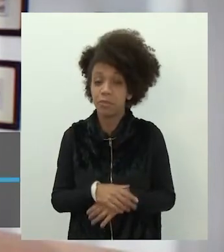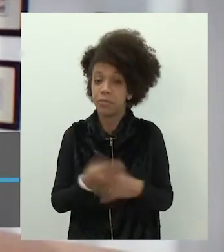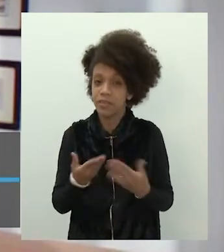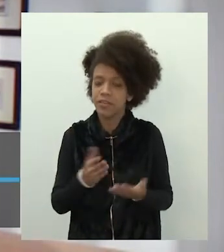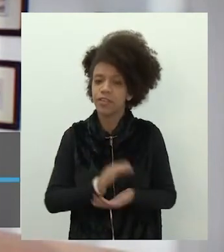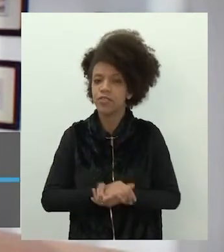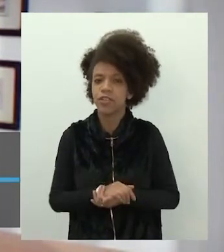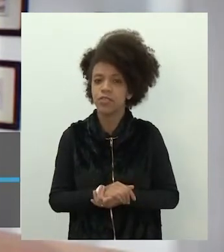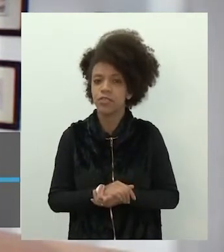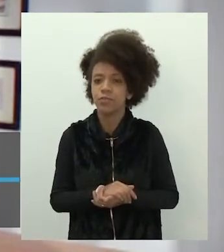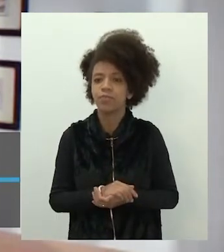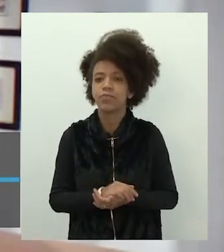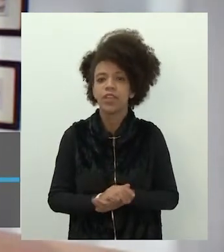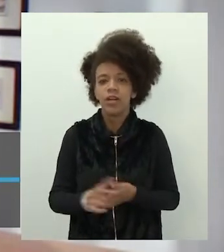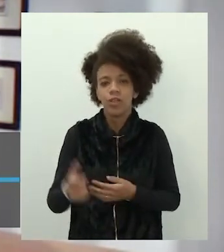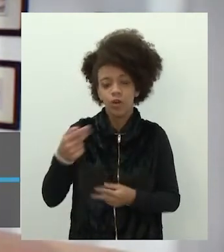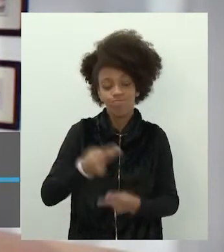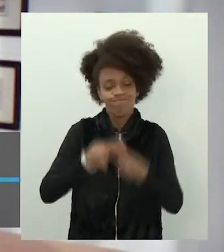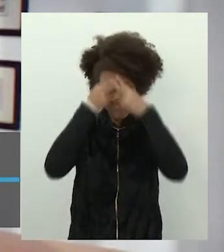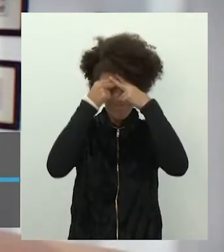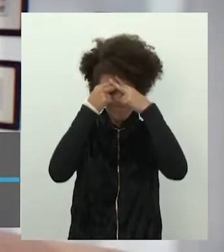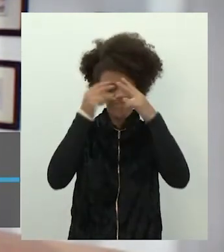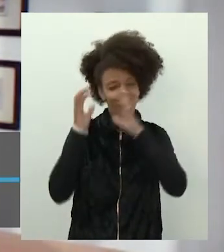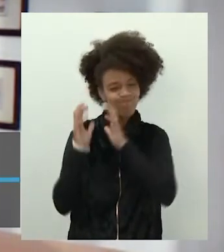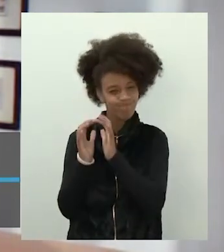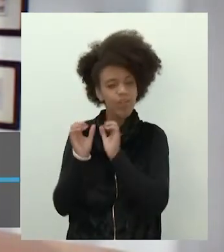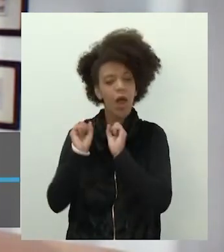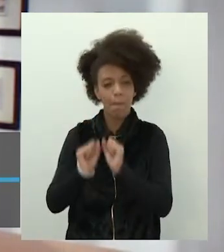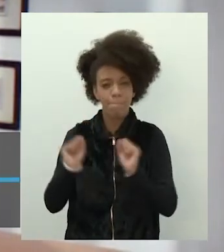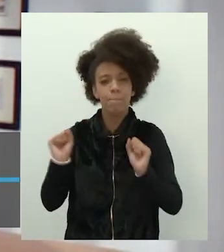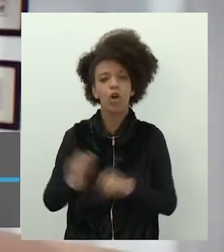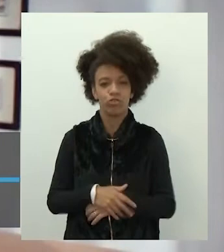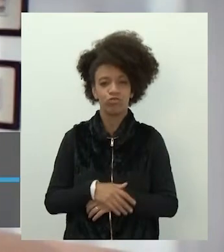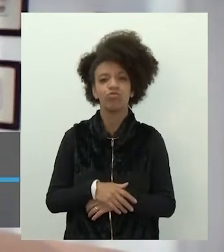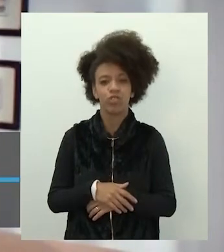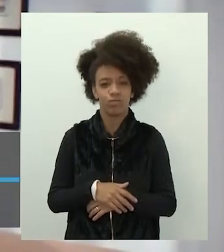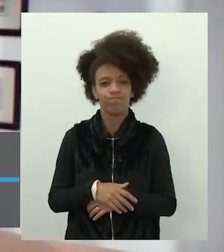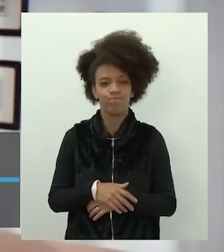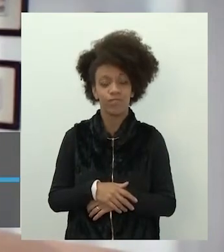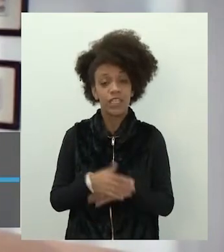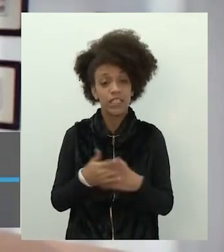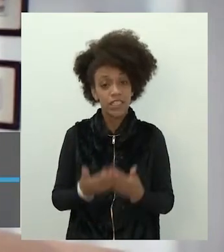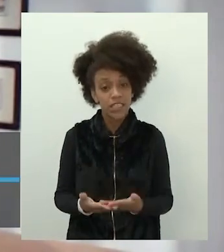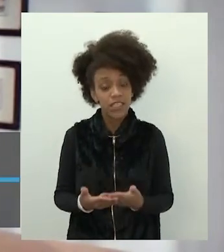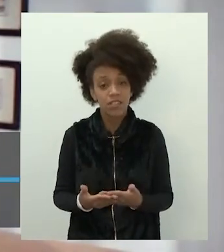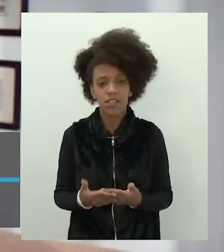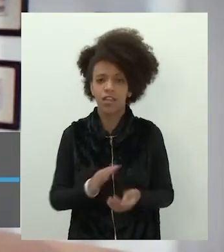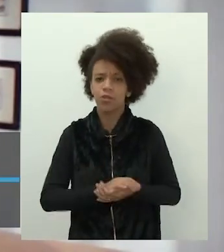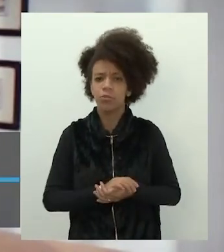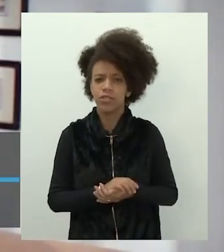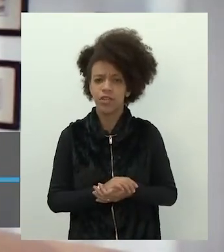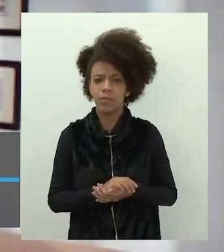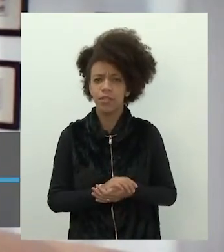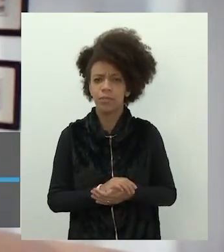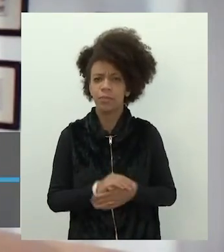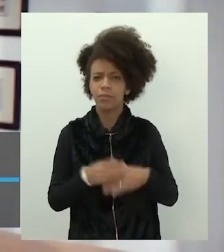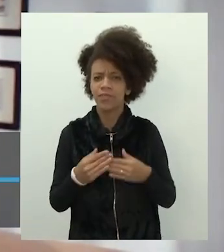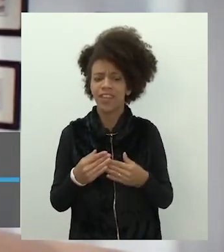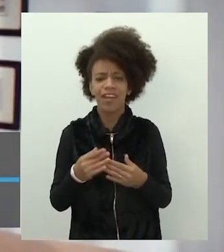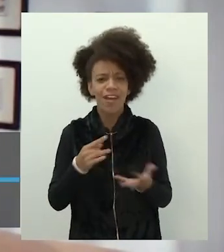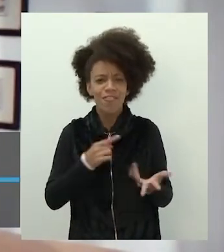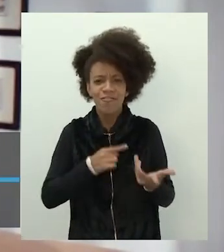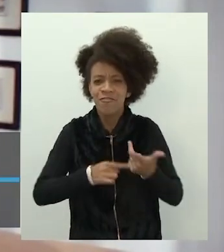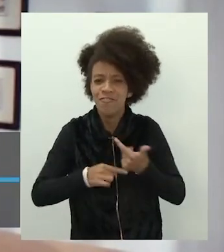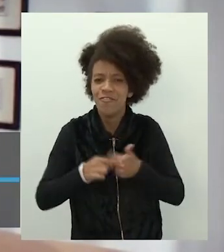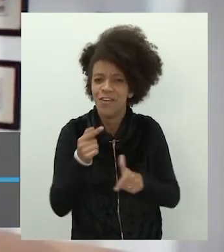um traumatismo craniano pode causar demência. Então, há uma série de fatores que podem causar